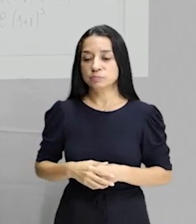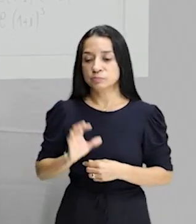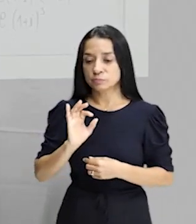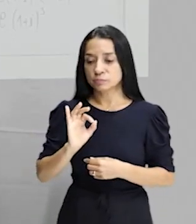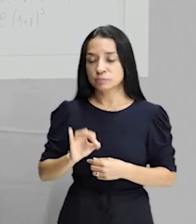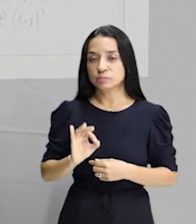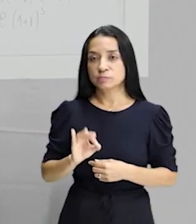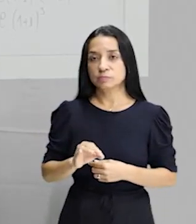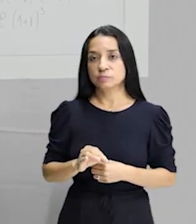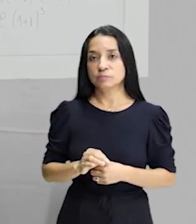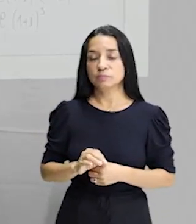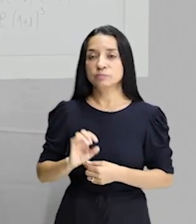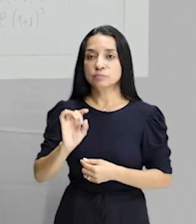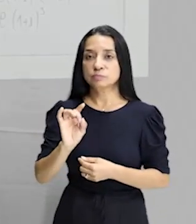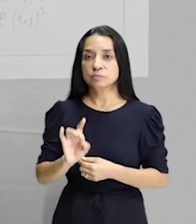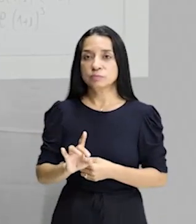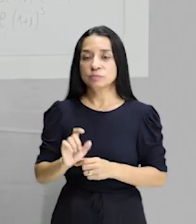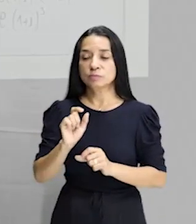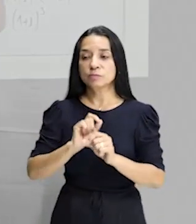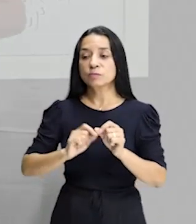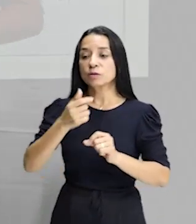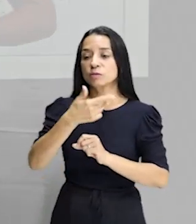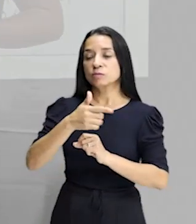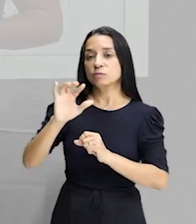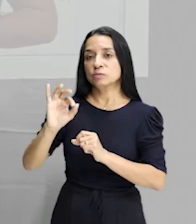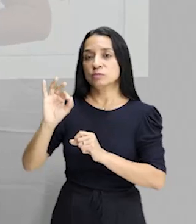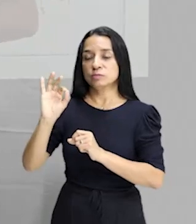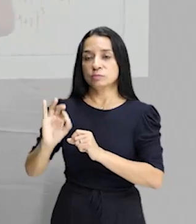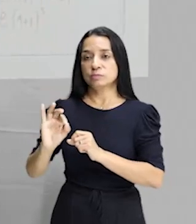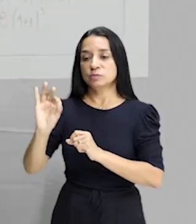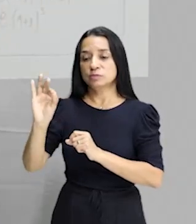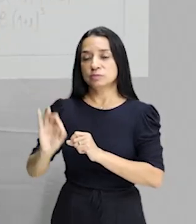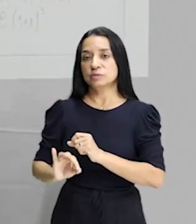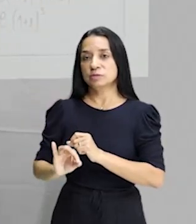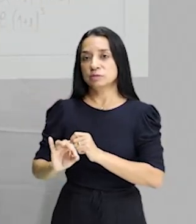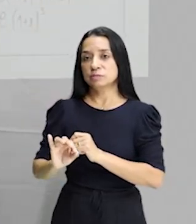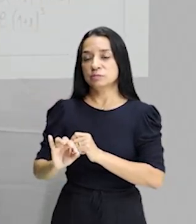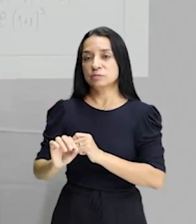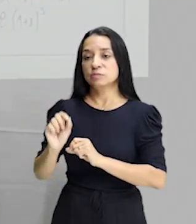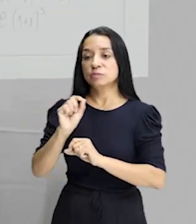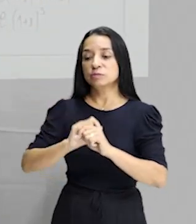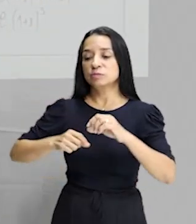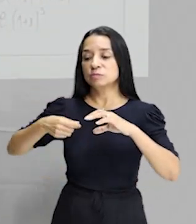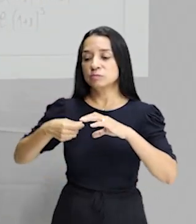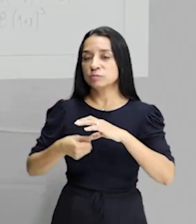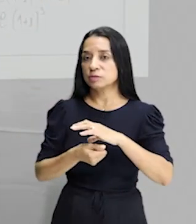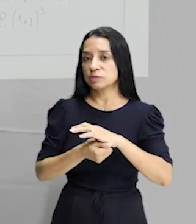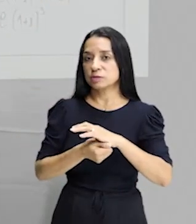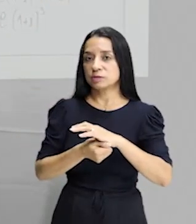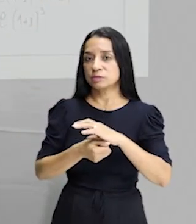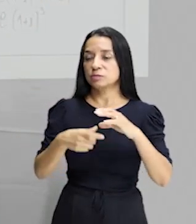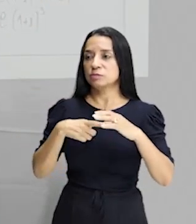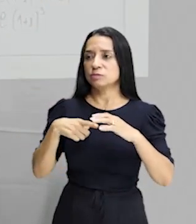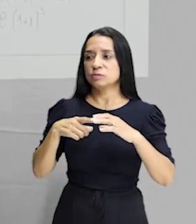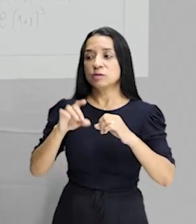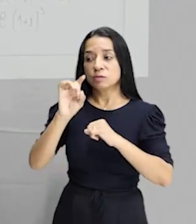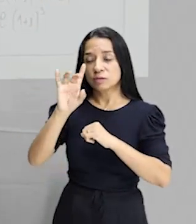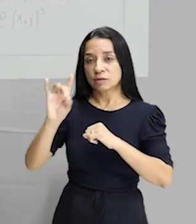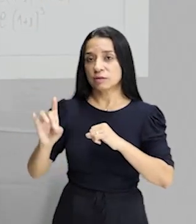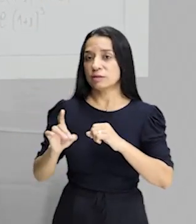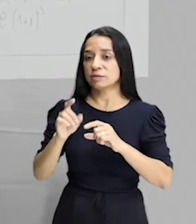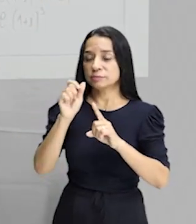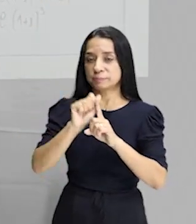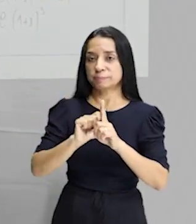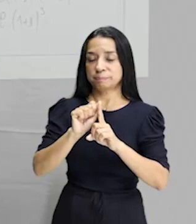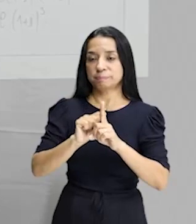certo então só que esses dois por cento ele foi aplicado ele foi ele rendeu a cada mês tá